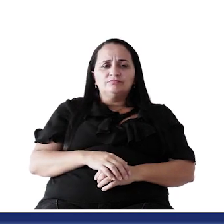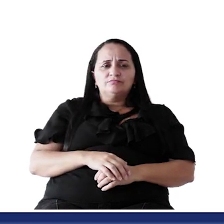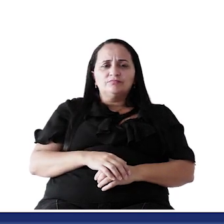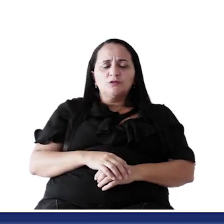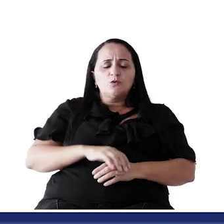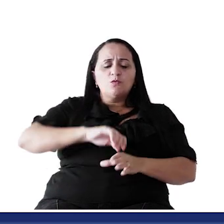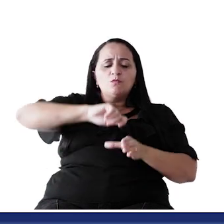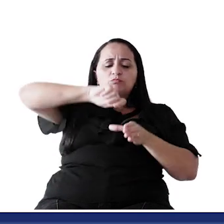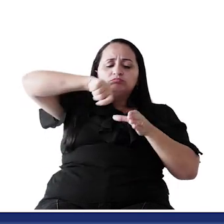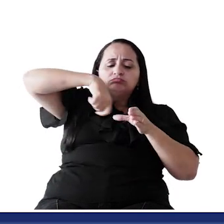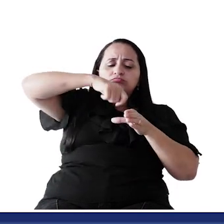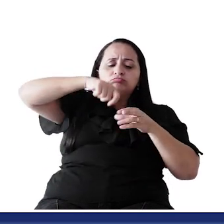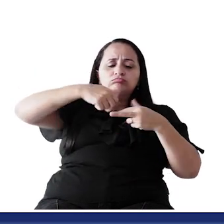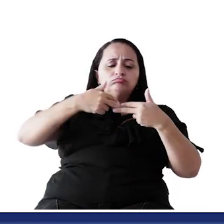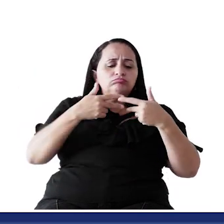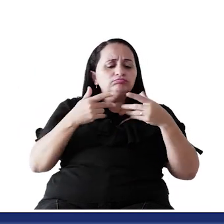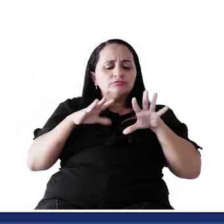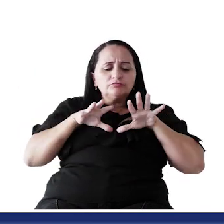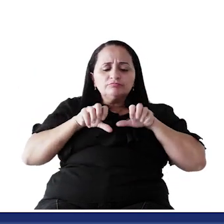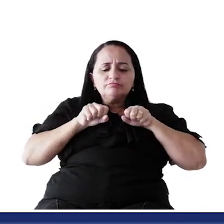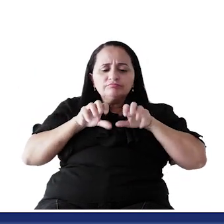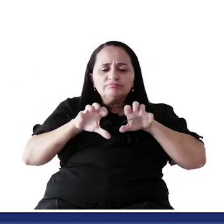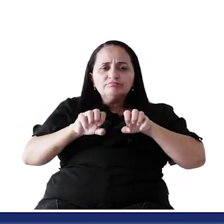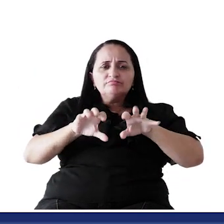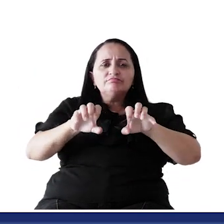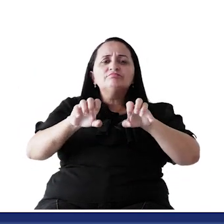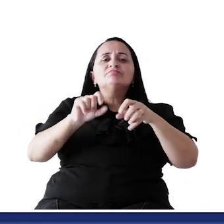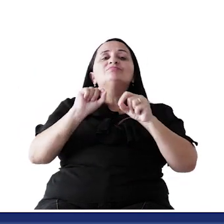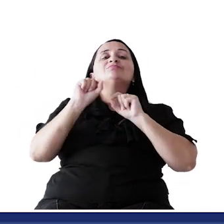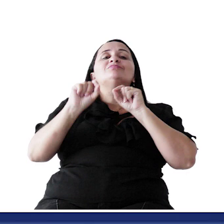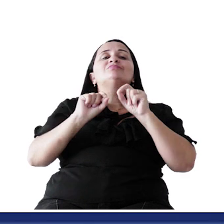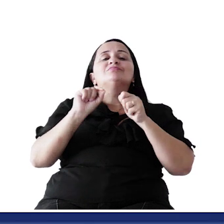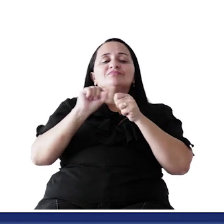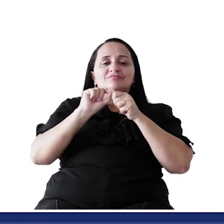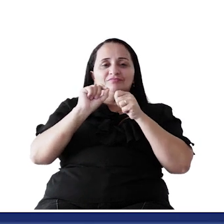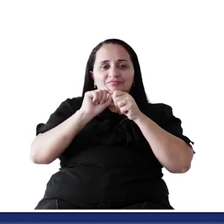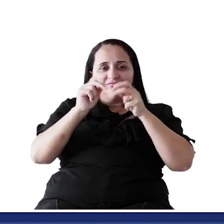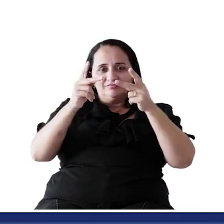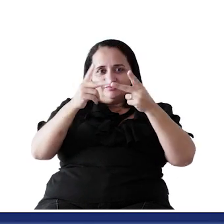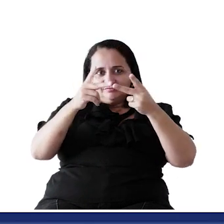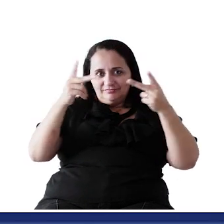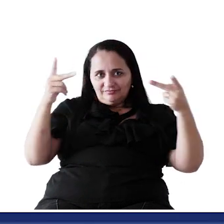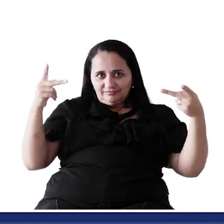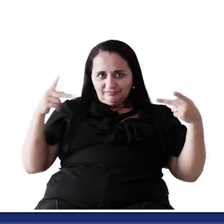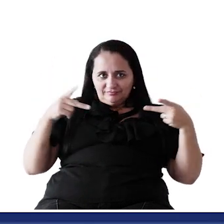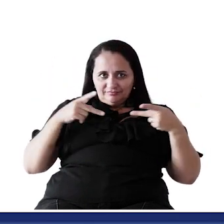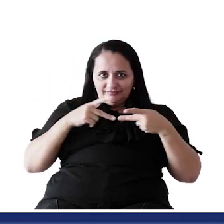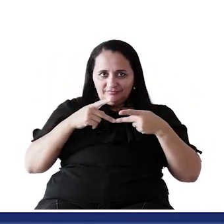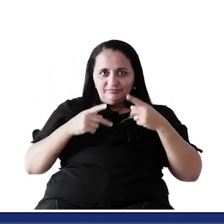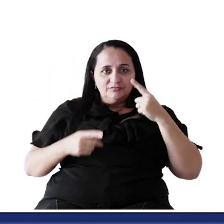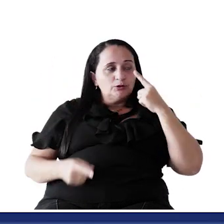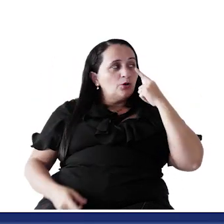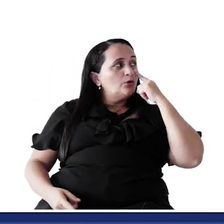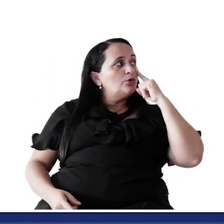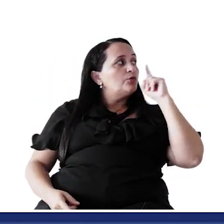pizza, observa bem esses 3 ingredientes. 1/4 de xícara de